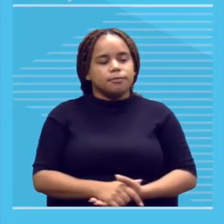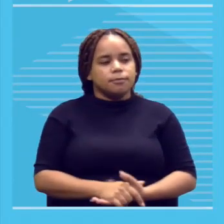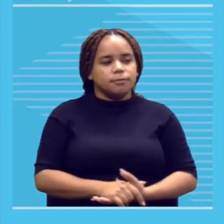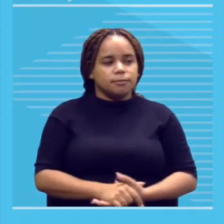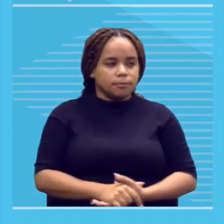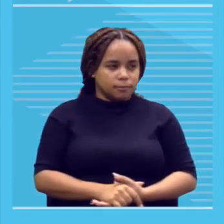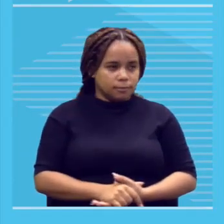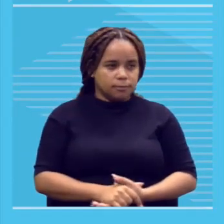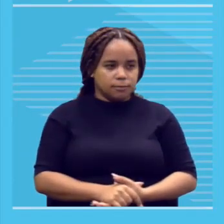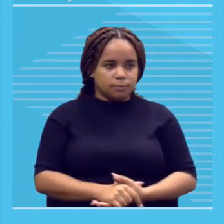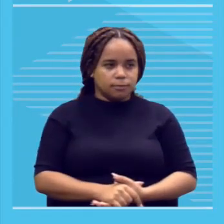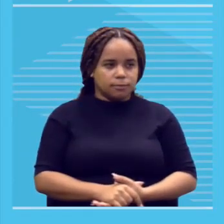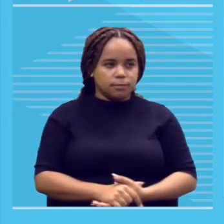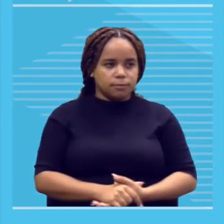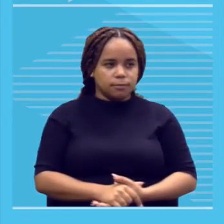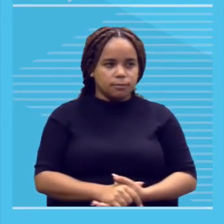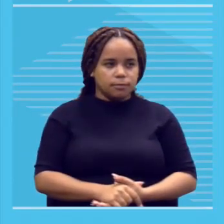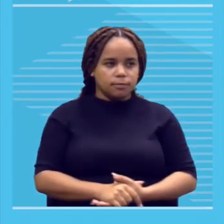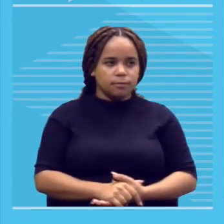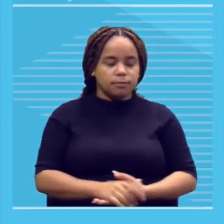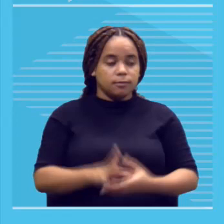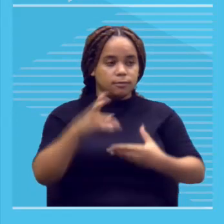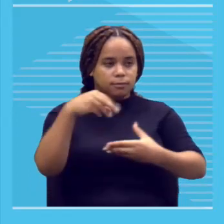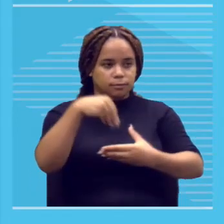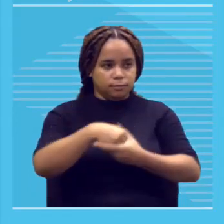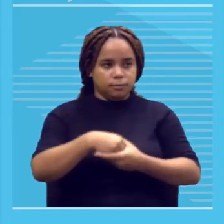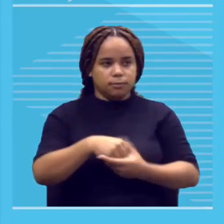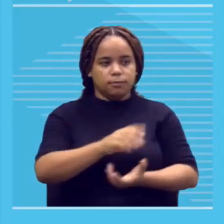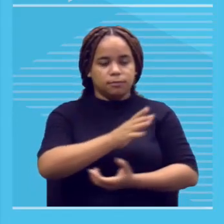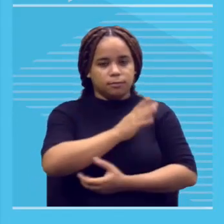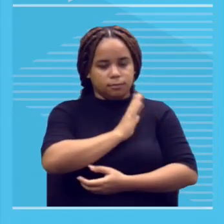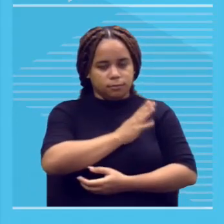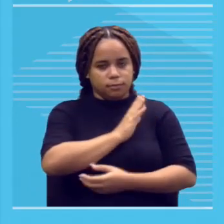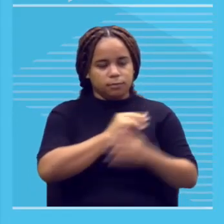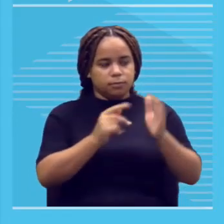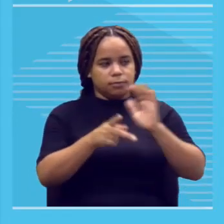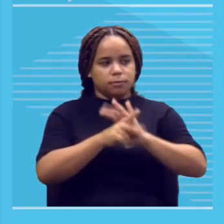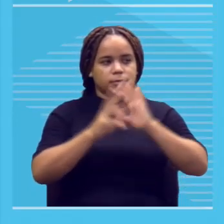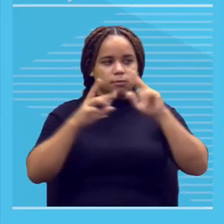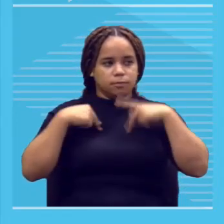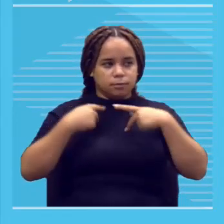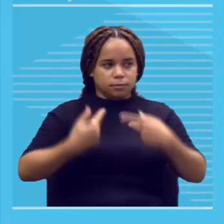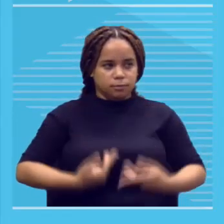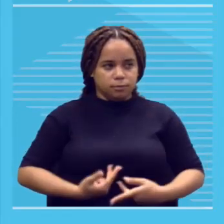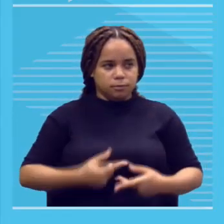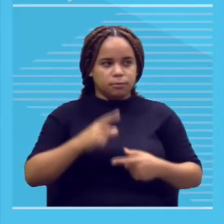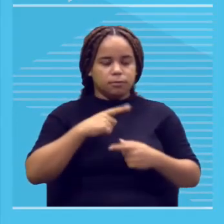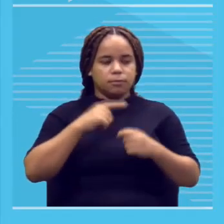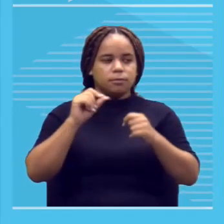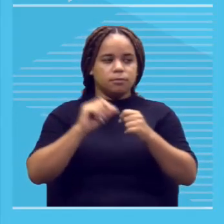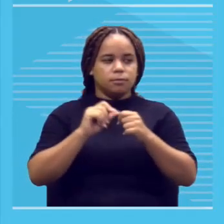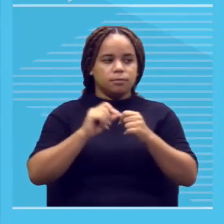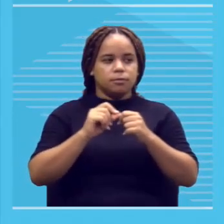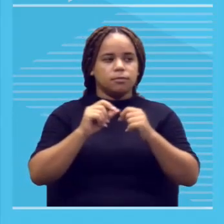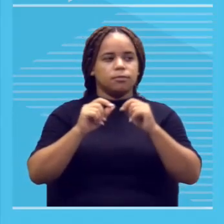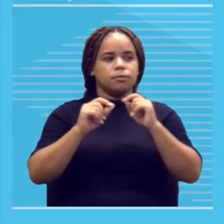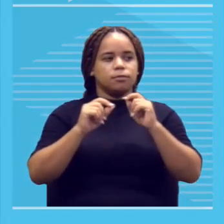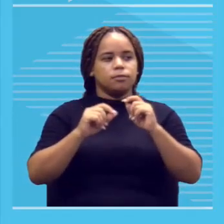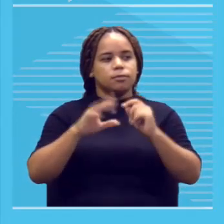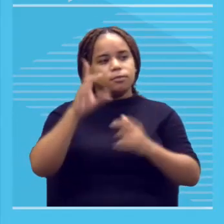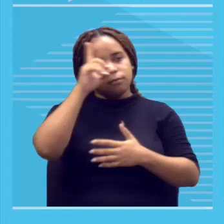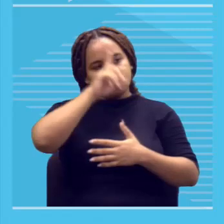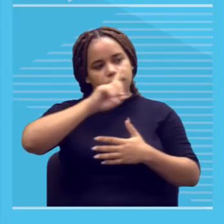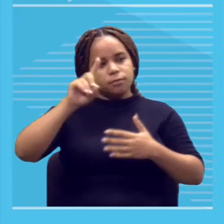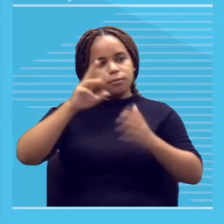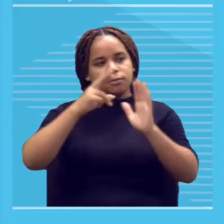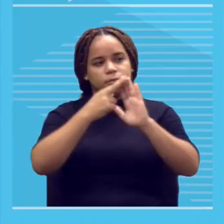reflexão no coração do ser humano e imprimir o Deus a